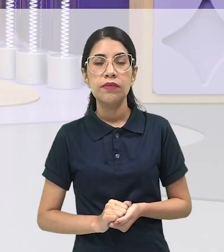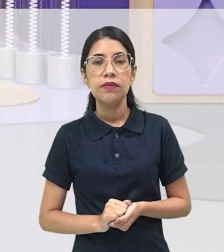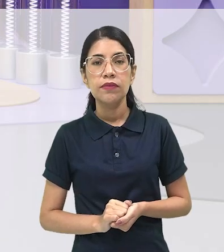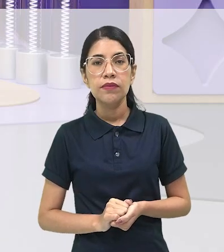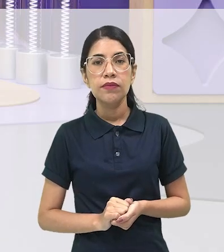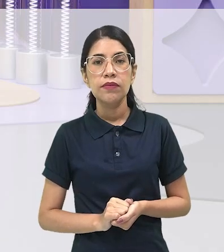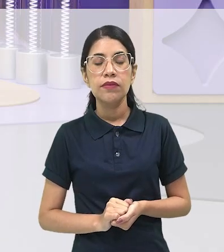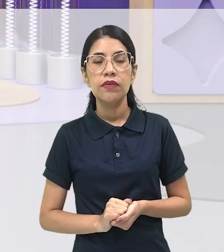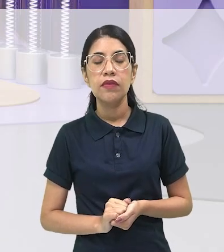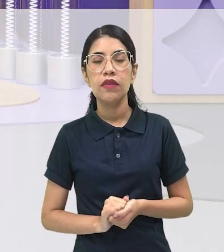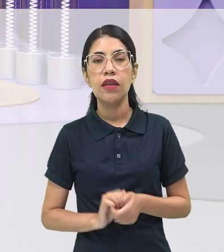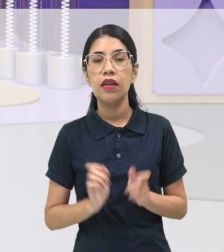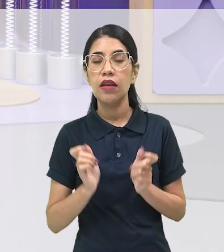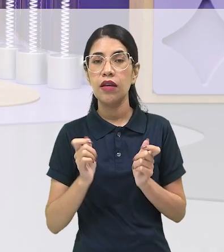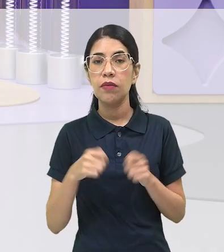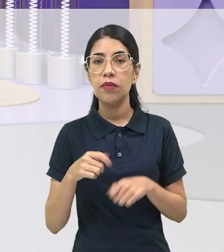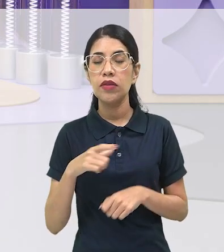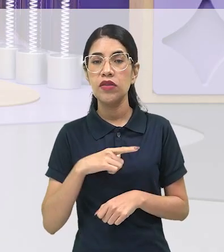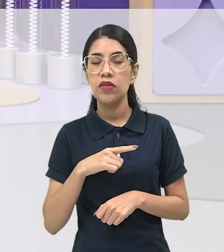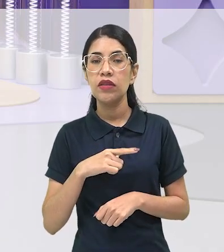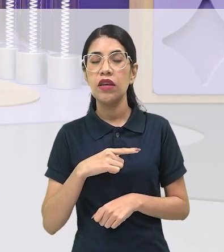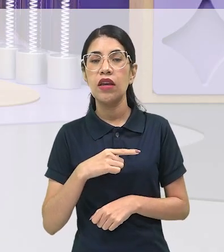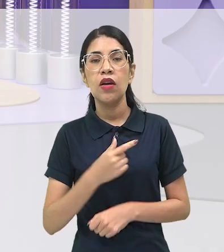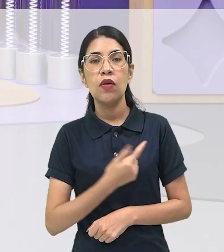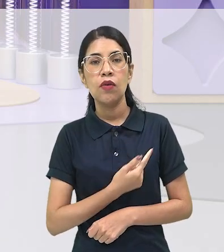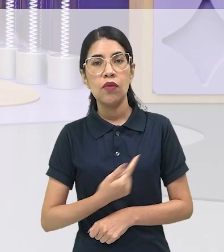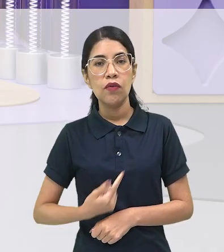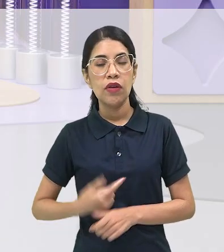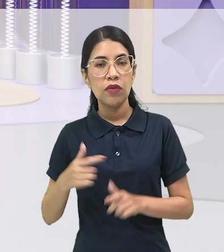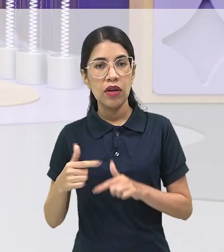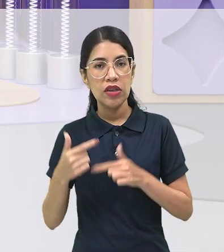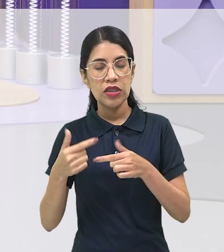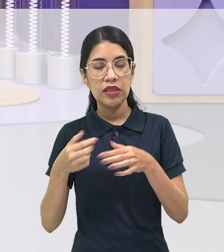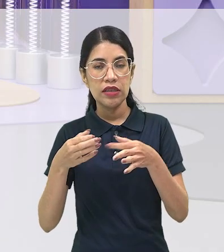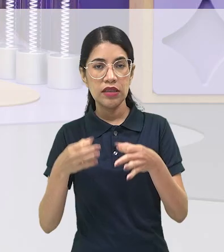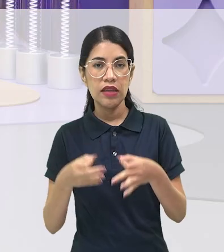Olha aí, para que essa função do Estado seja melhor